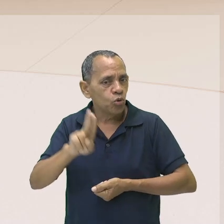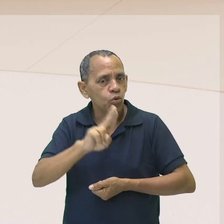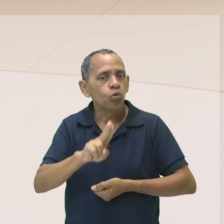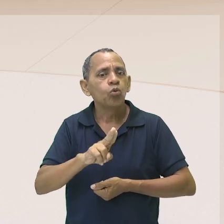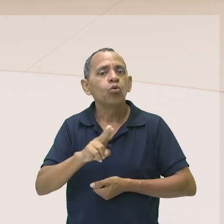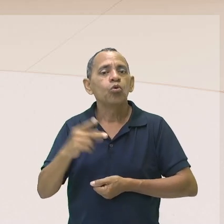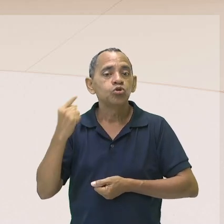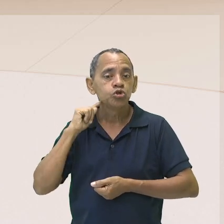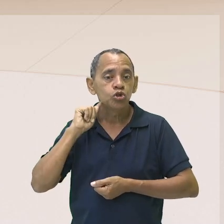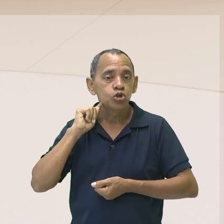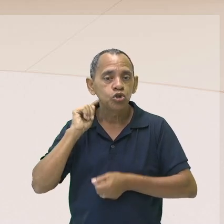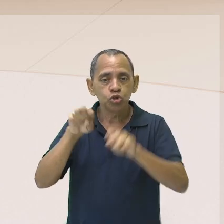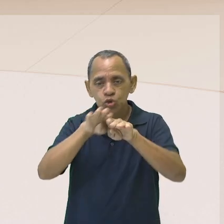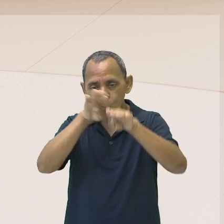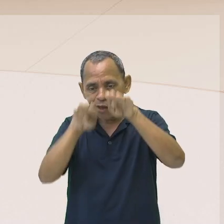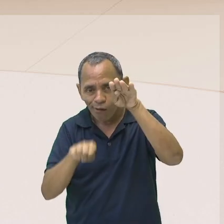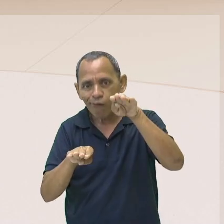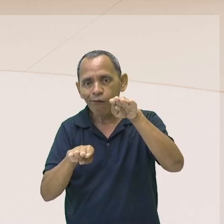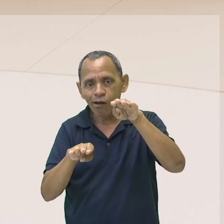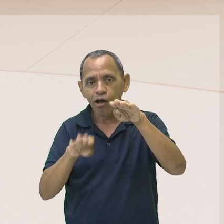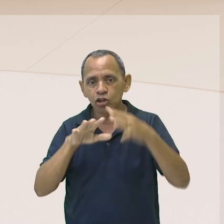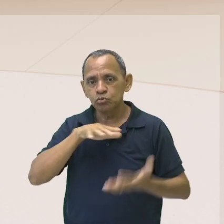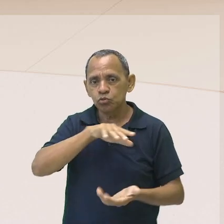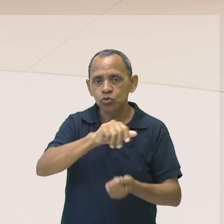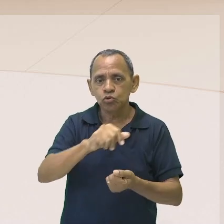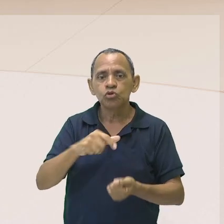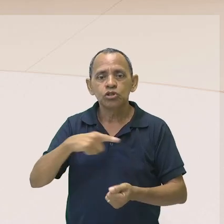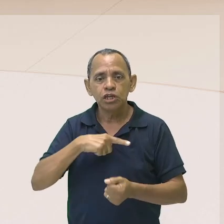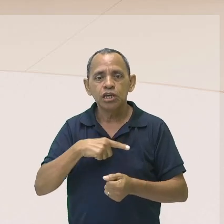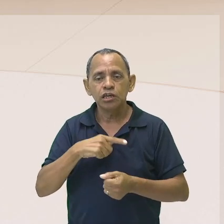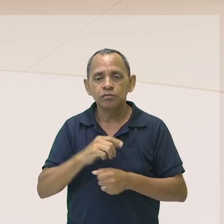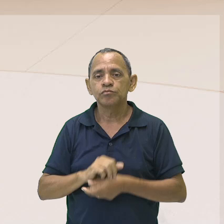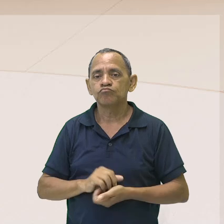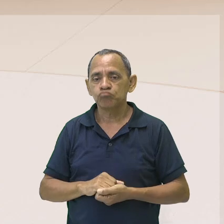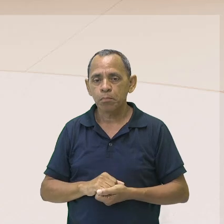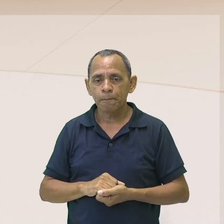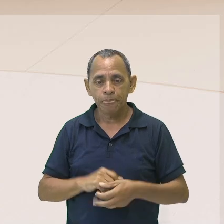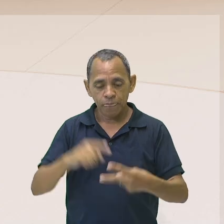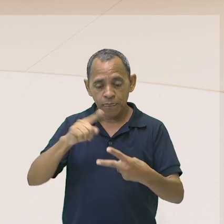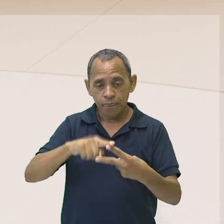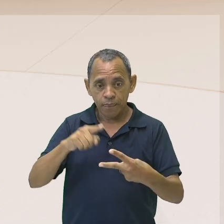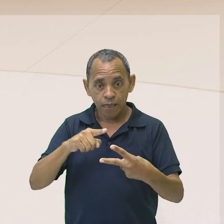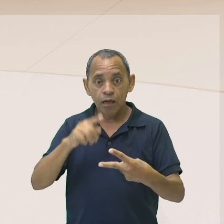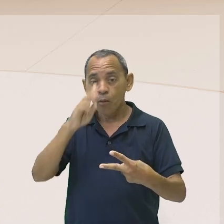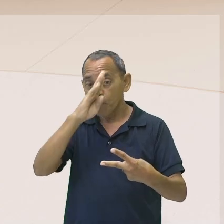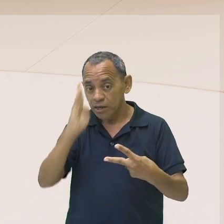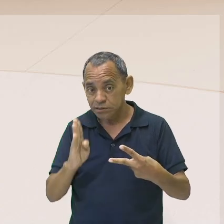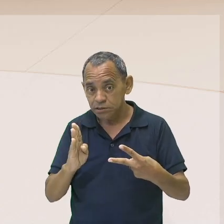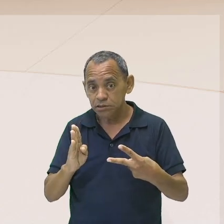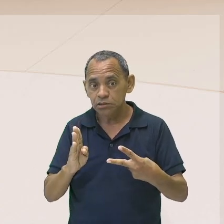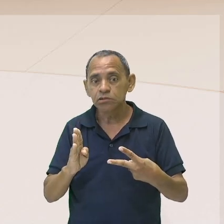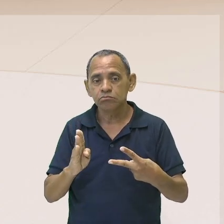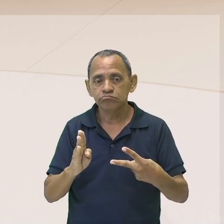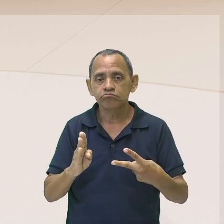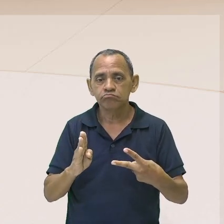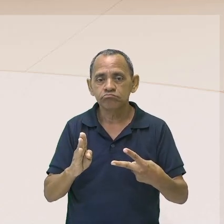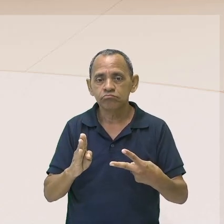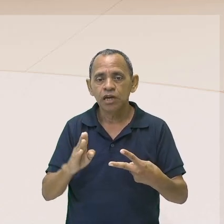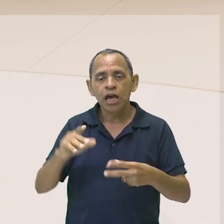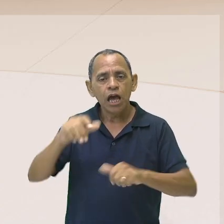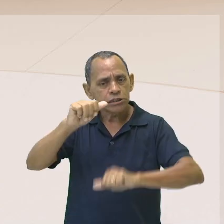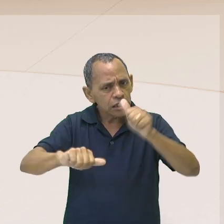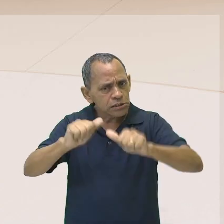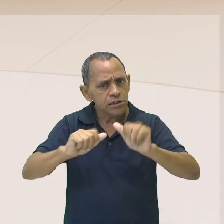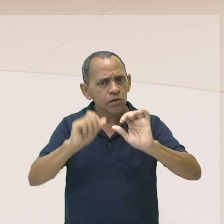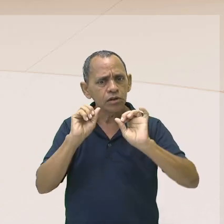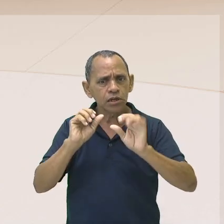trouxe aqui dois países, né? O Brasil, que se a gente fosse analisar o consumo da população brasileira da seguinte forma,